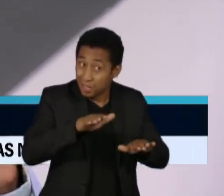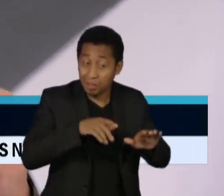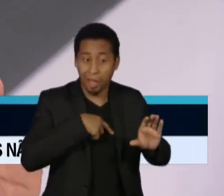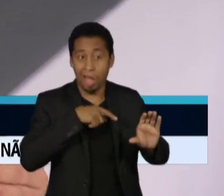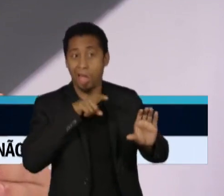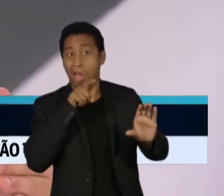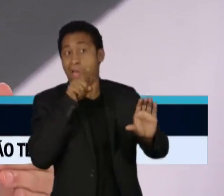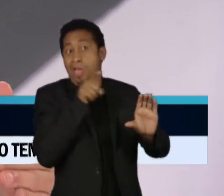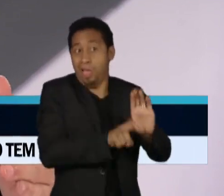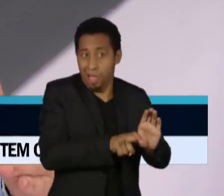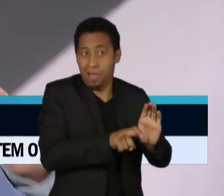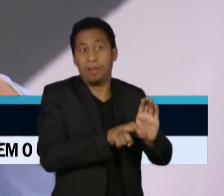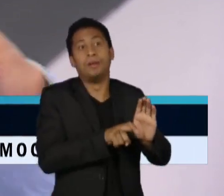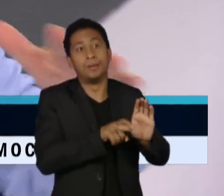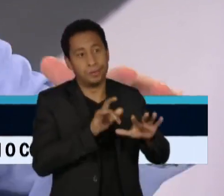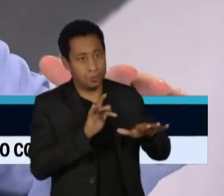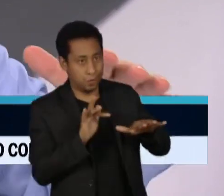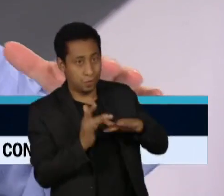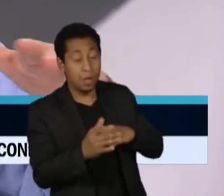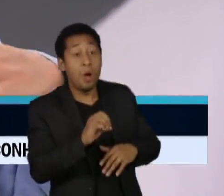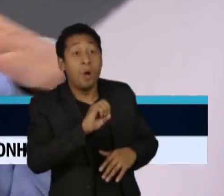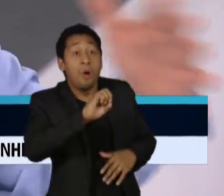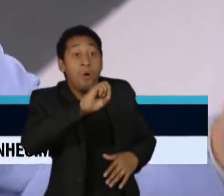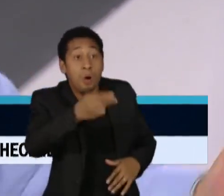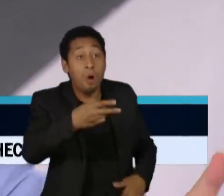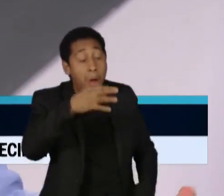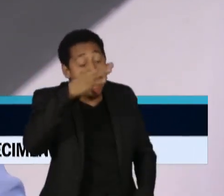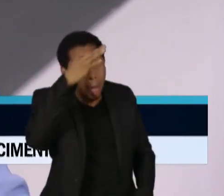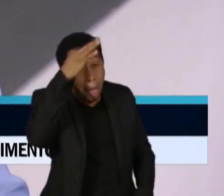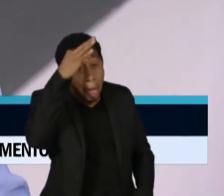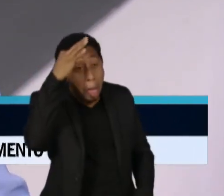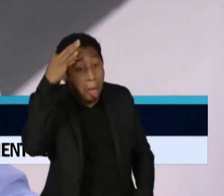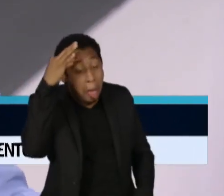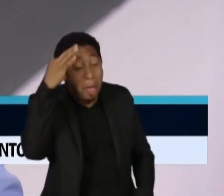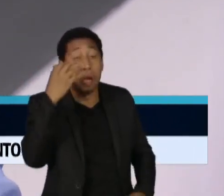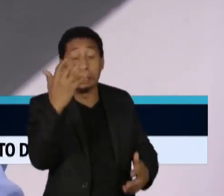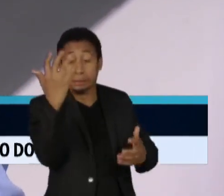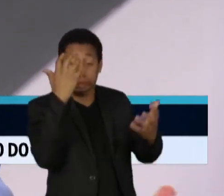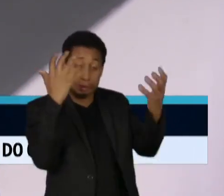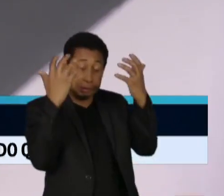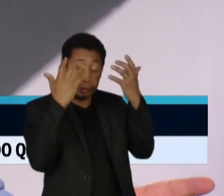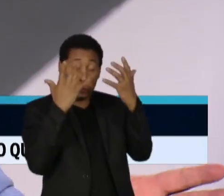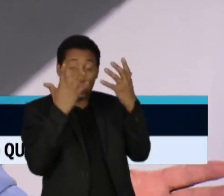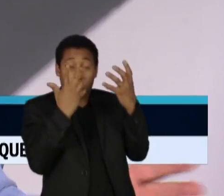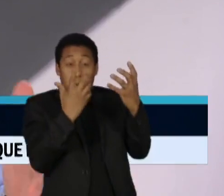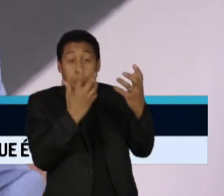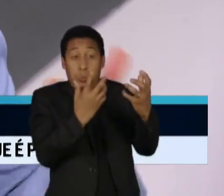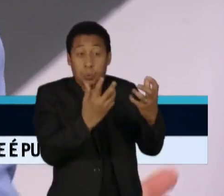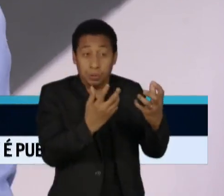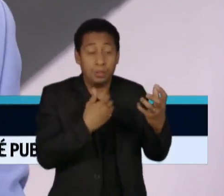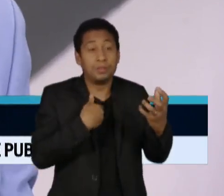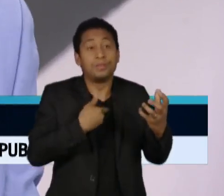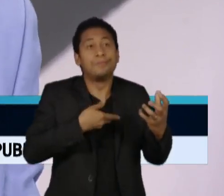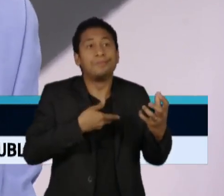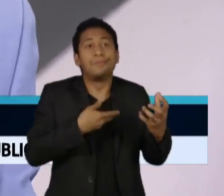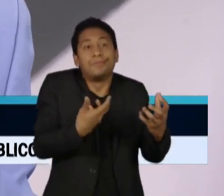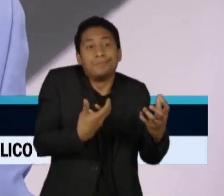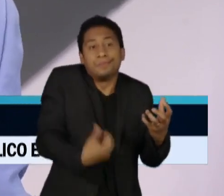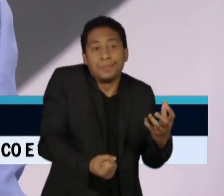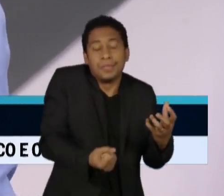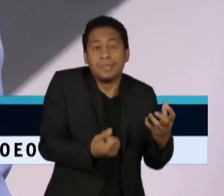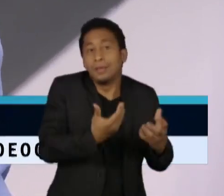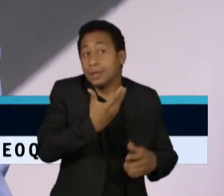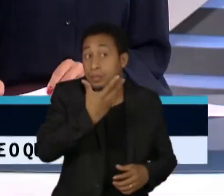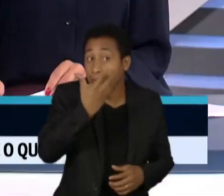Deriva ou no mínimo boiando né sendo levados por uma correnteza sem saber que temos direitos